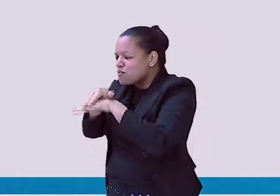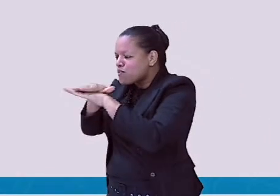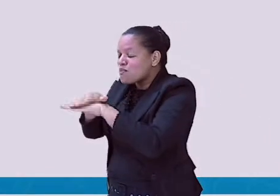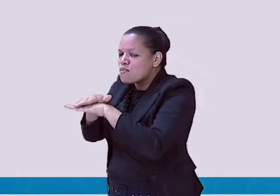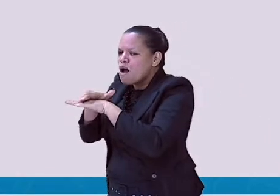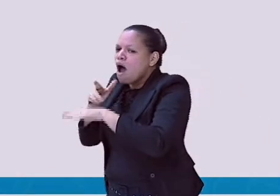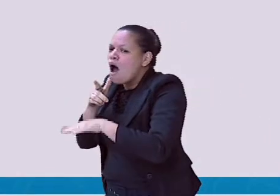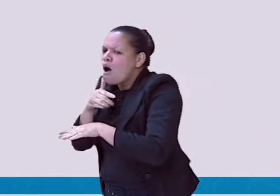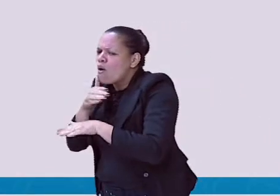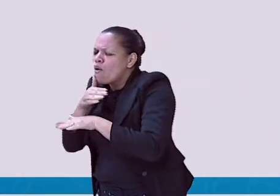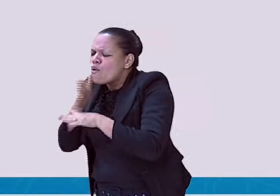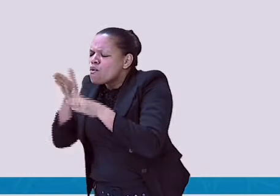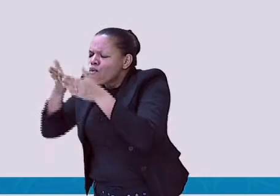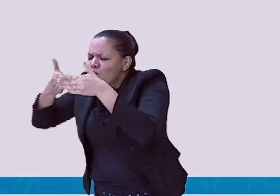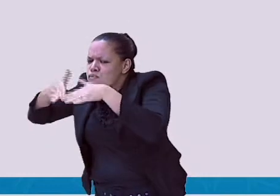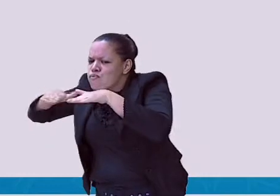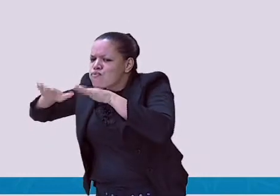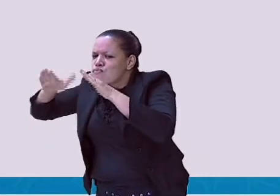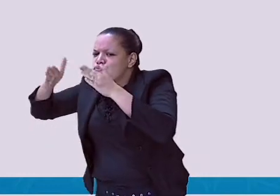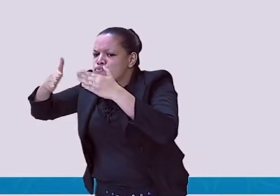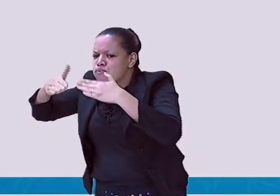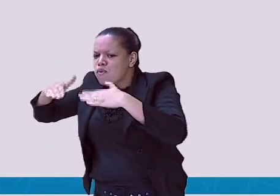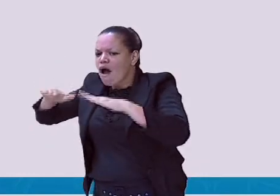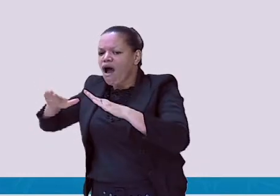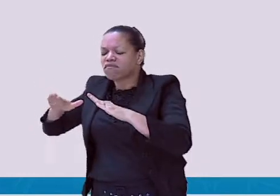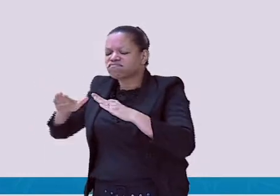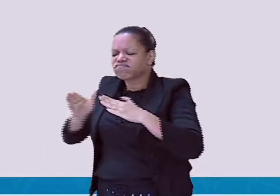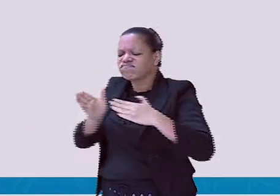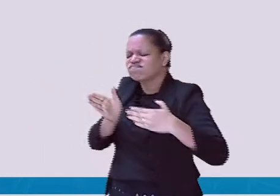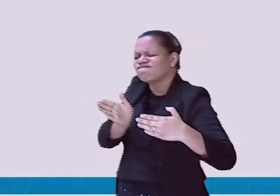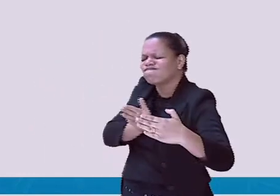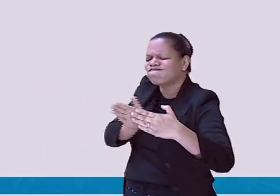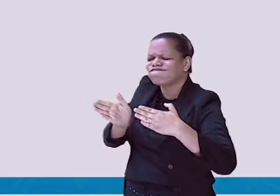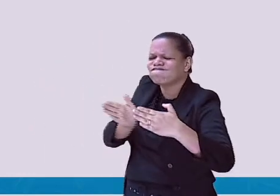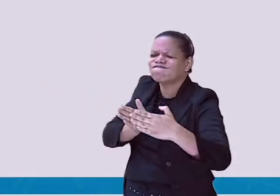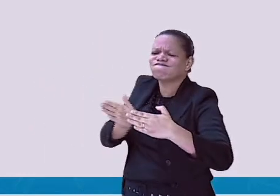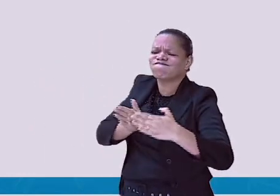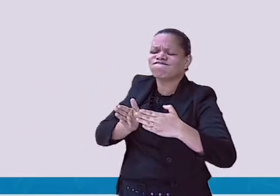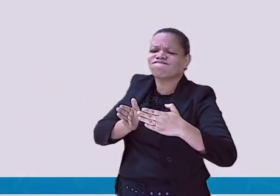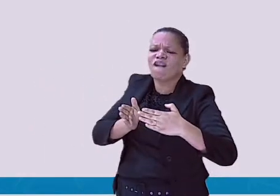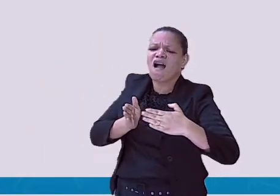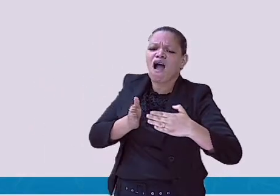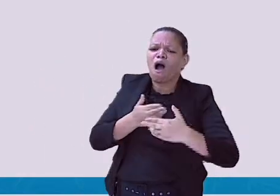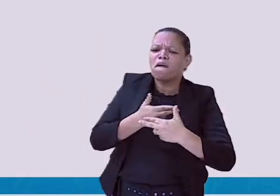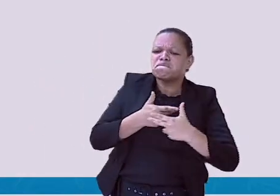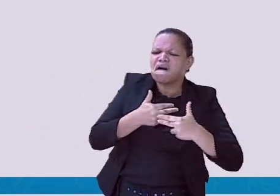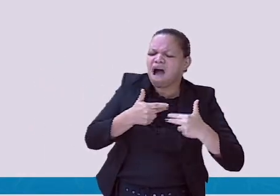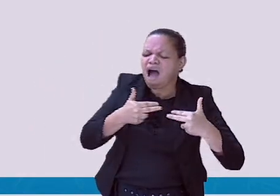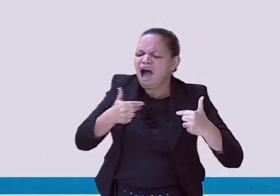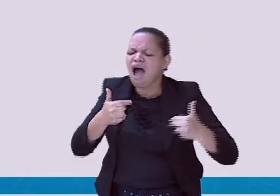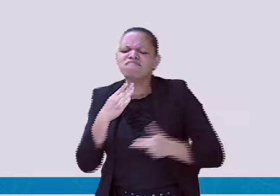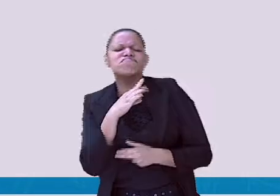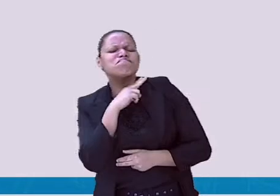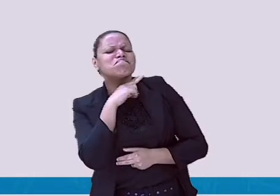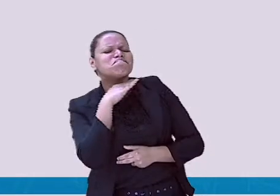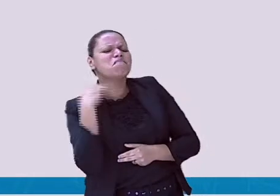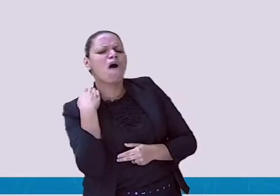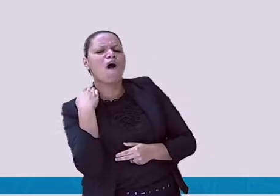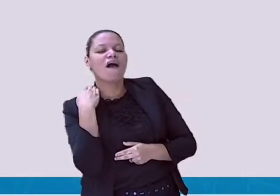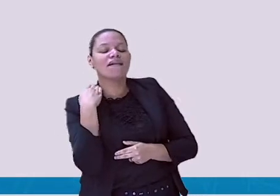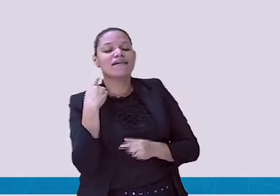Muitas morrem pelo caminho, outras conseguem chegar ao mar, onde